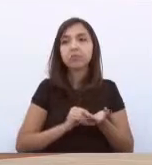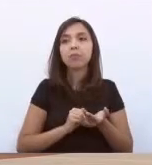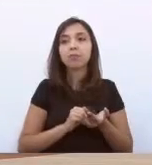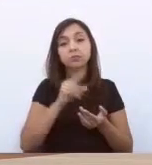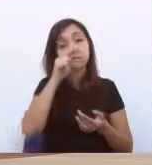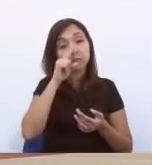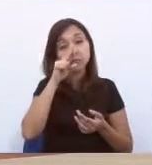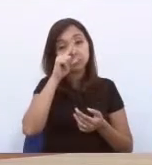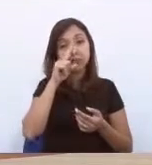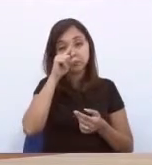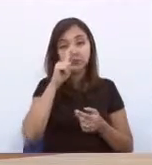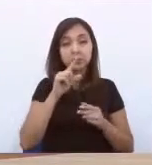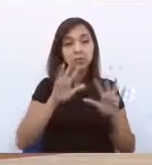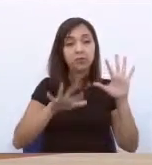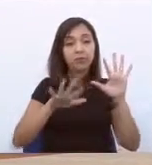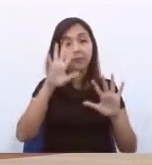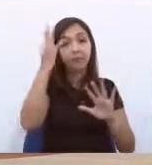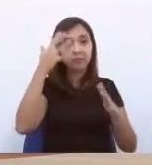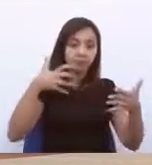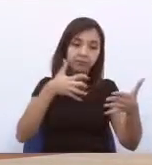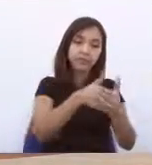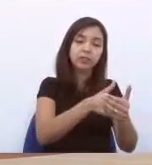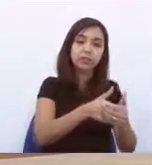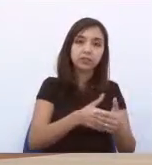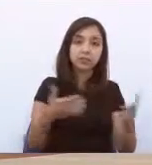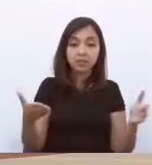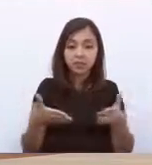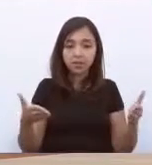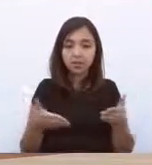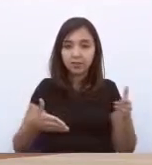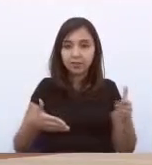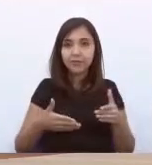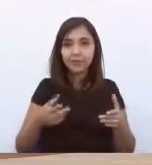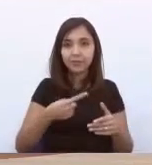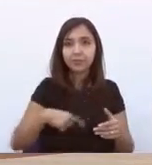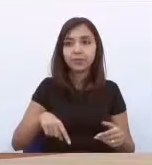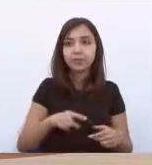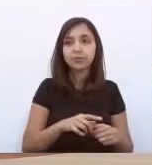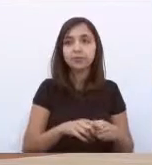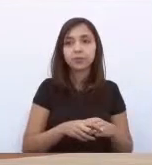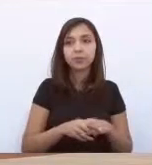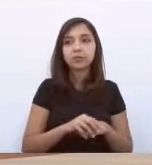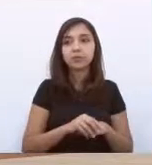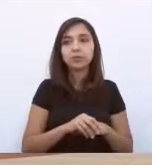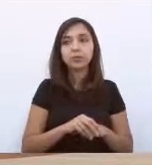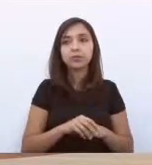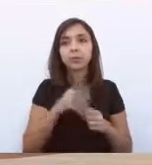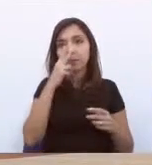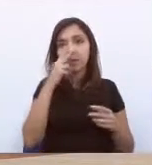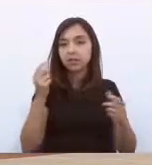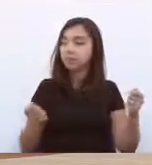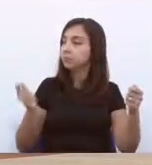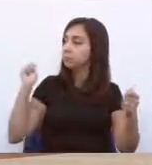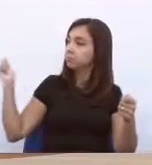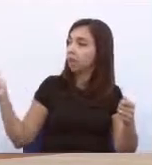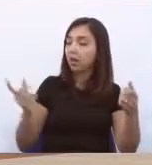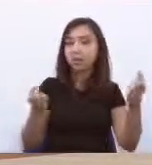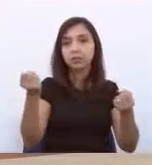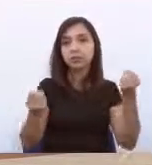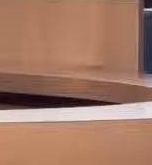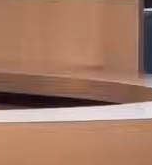com risco de acidente, e agora tendo que dirigir e passando troco. Aqui,